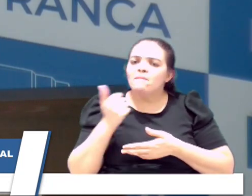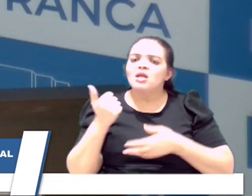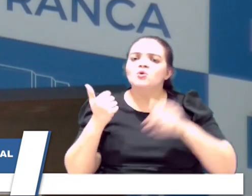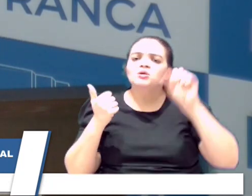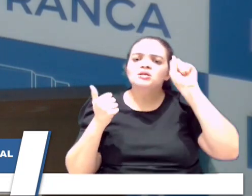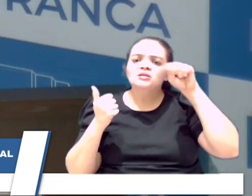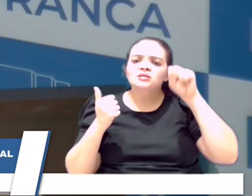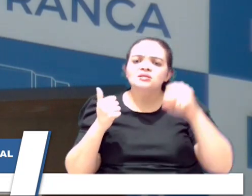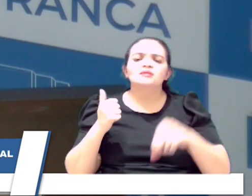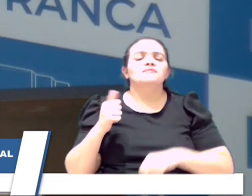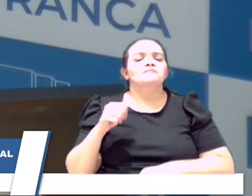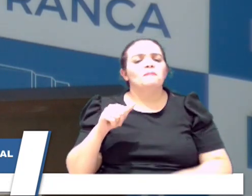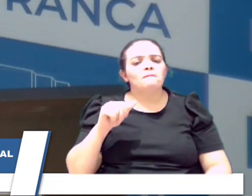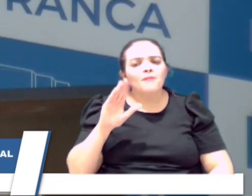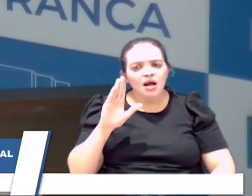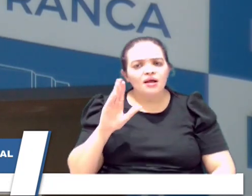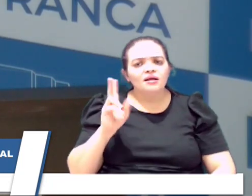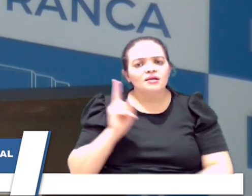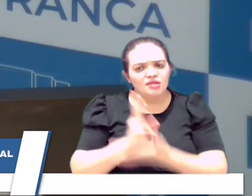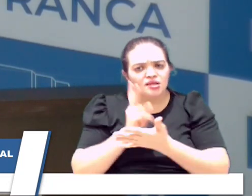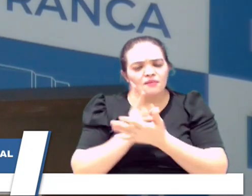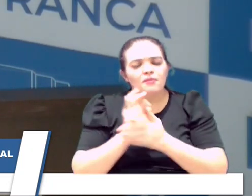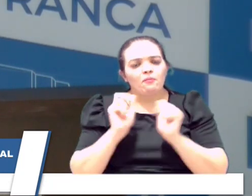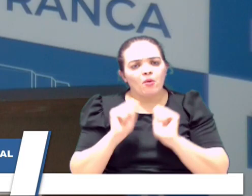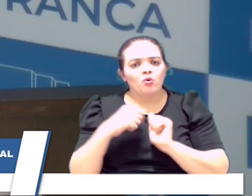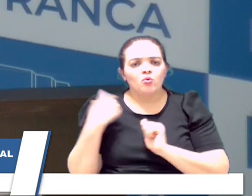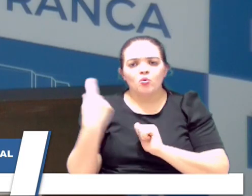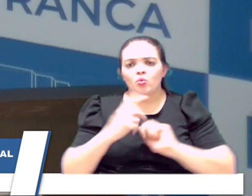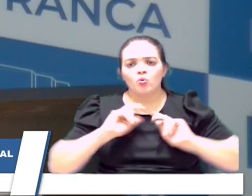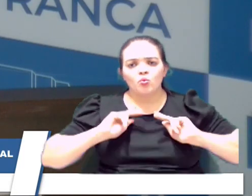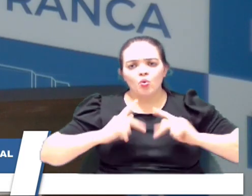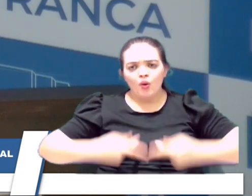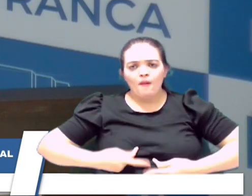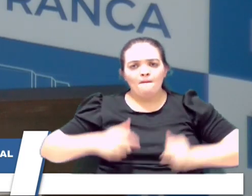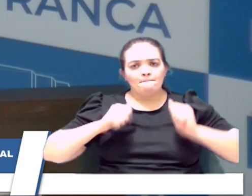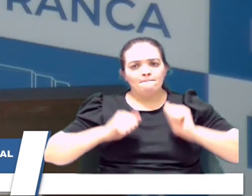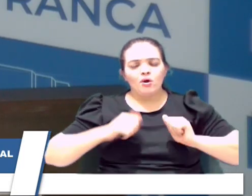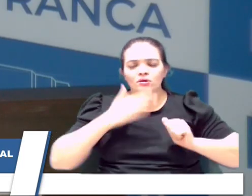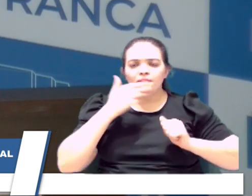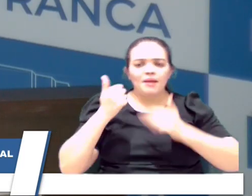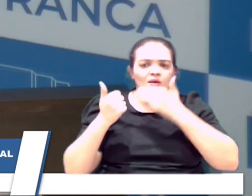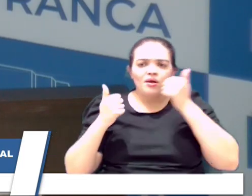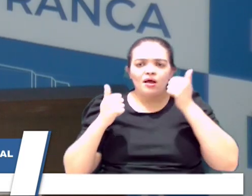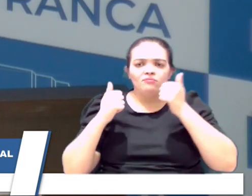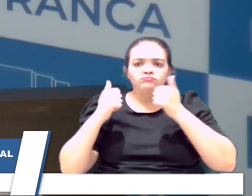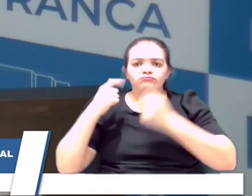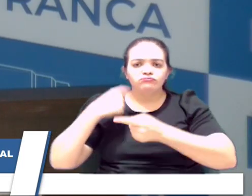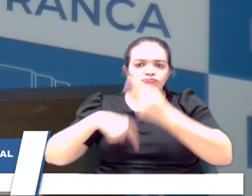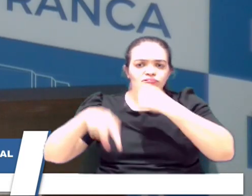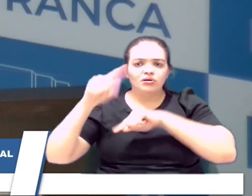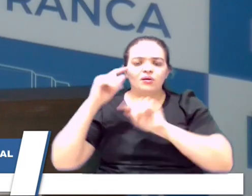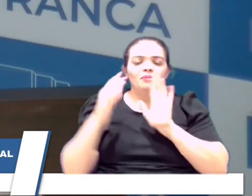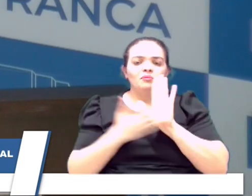muito mais além. Eles sempre vão poder. Nós, humanos, sempre podemos melhorar e evoluir. Esse é o propósito.